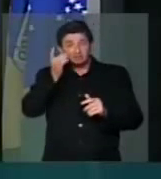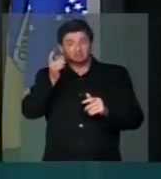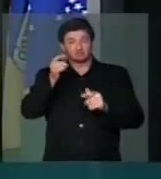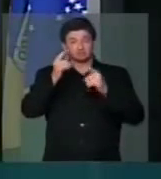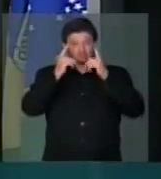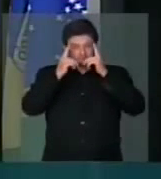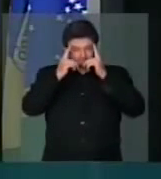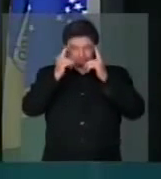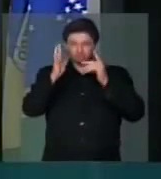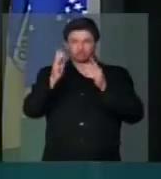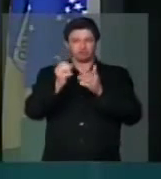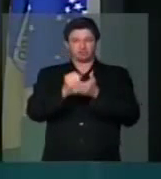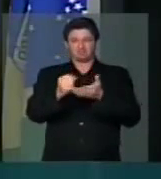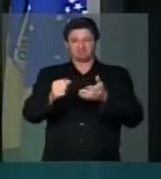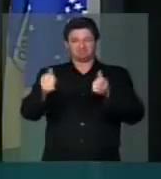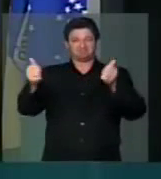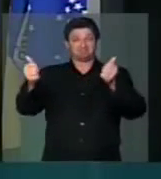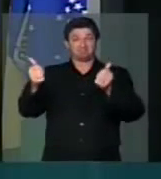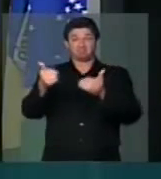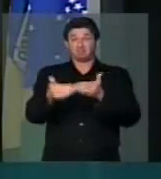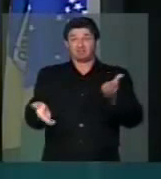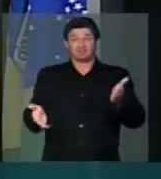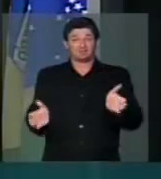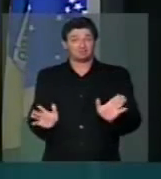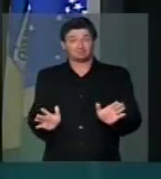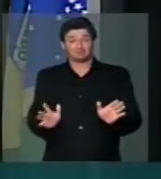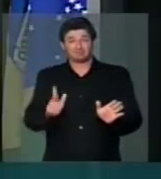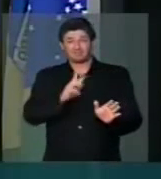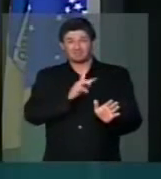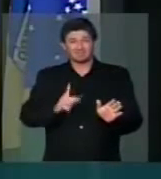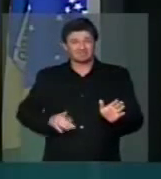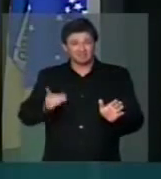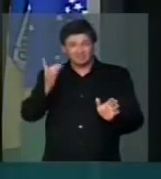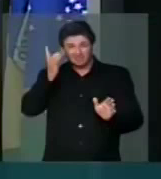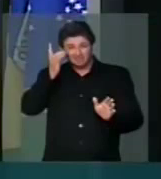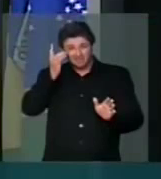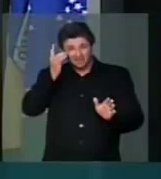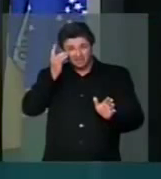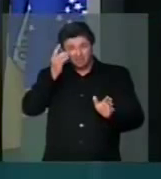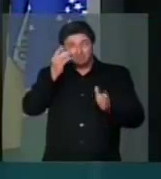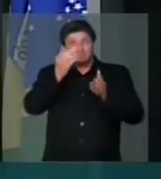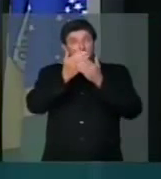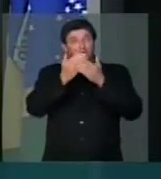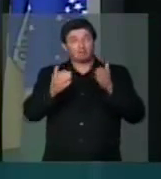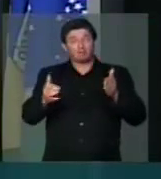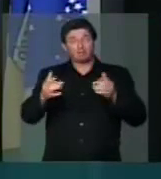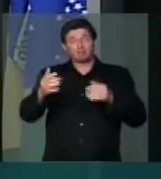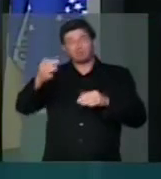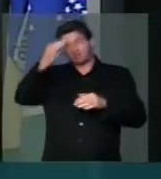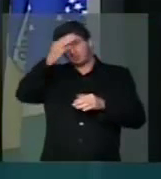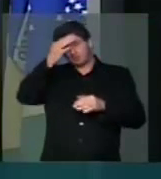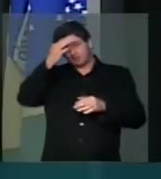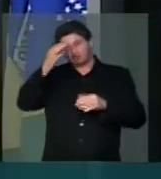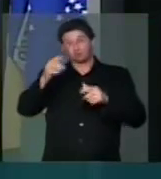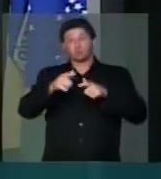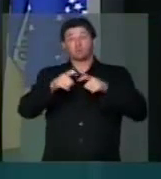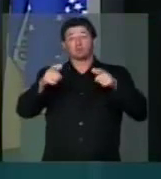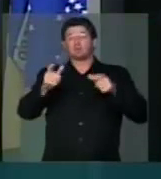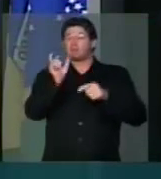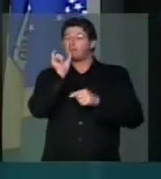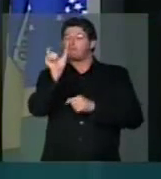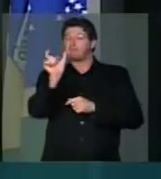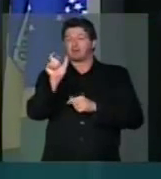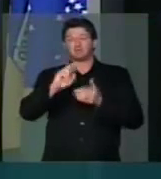Rousseff fracassou. É cada dia mais claro que a presidente perdeu completamente a liturgia e o tamanho da